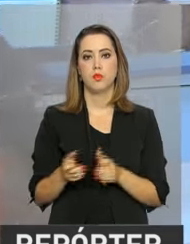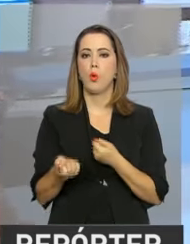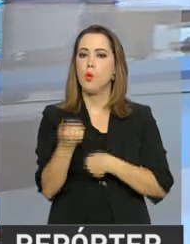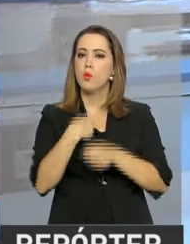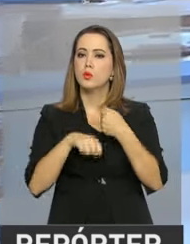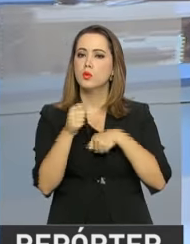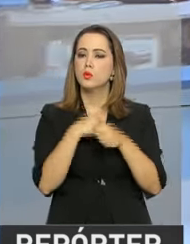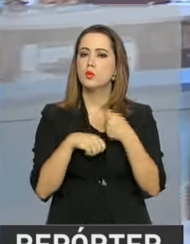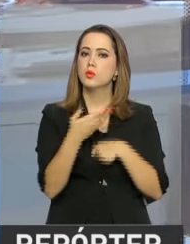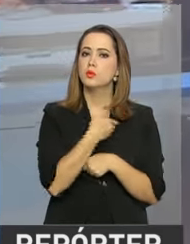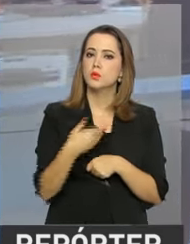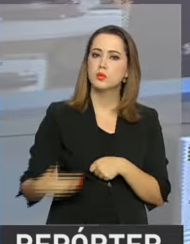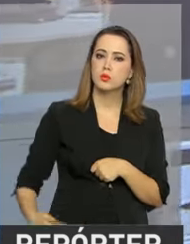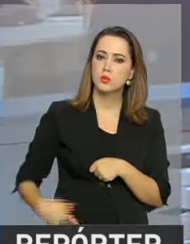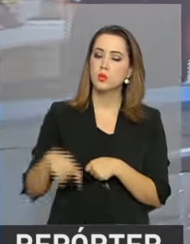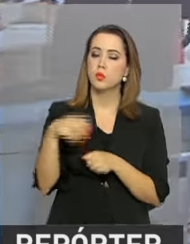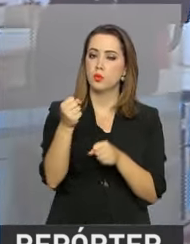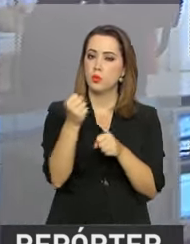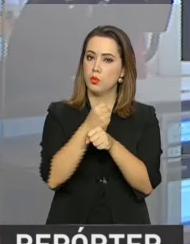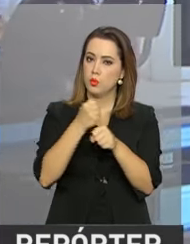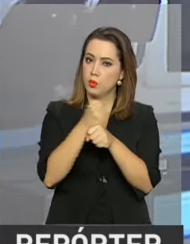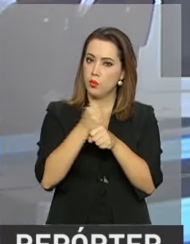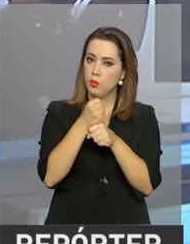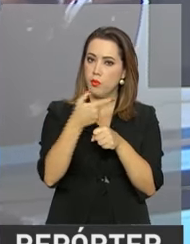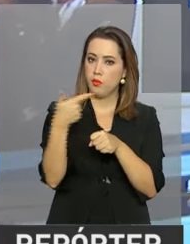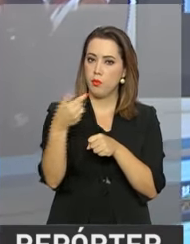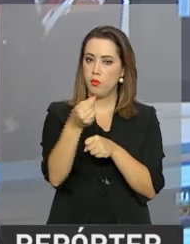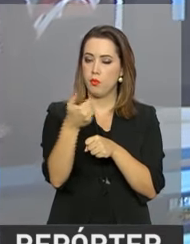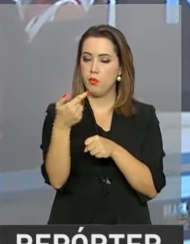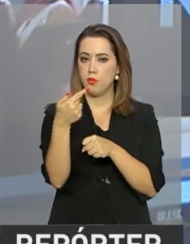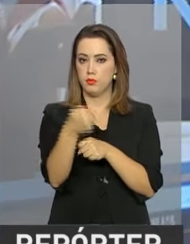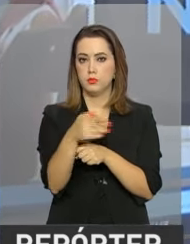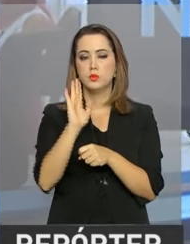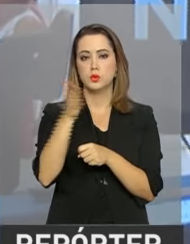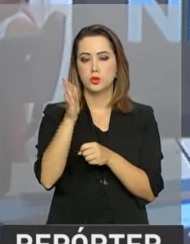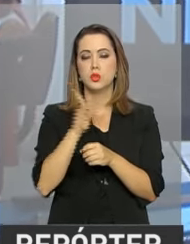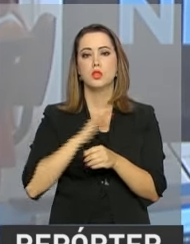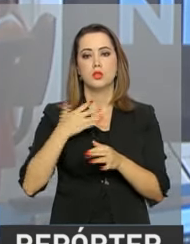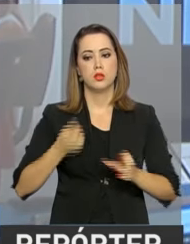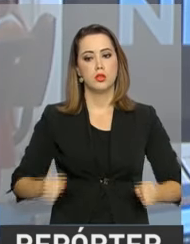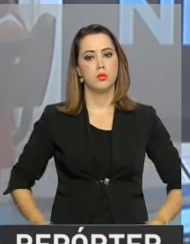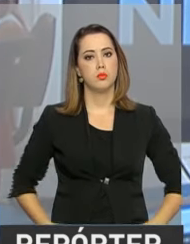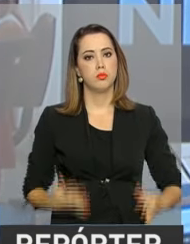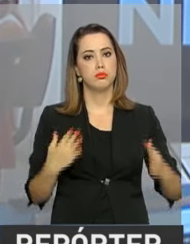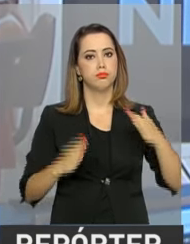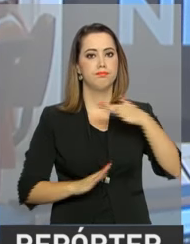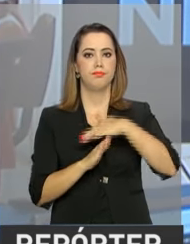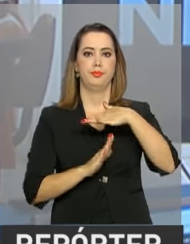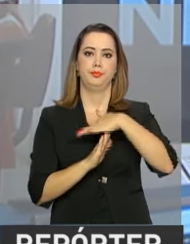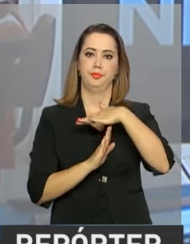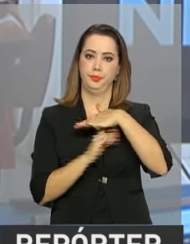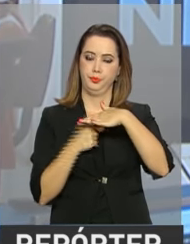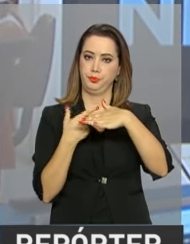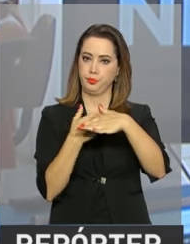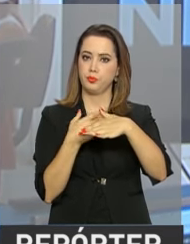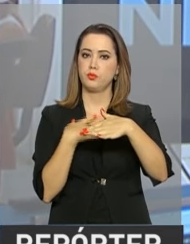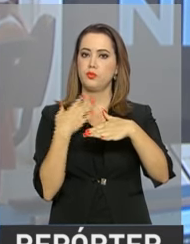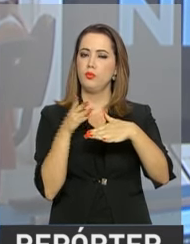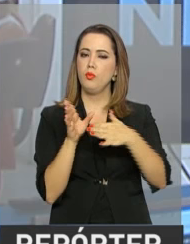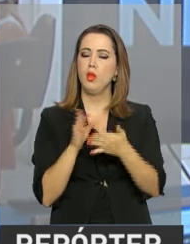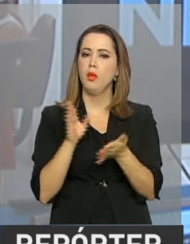União para 2017 já contempla o teto para gastos públicos pela Proposta o valor total das